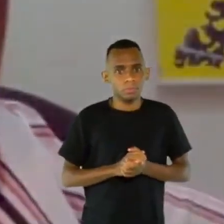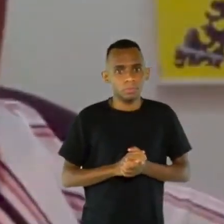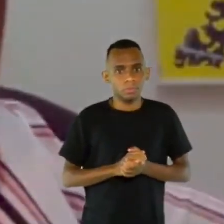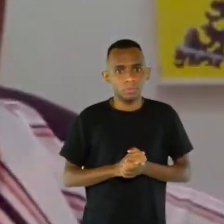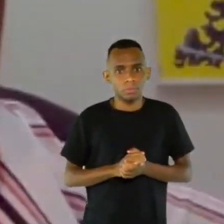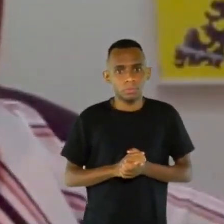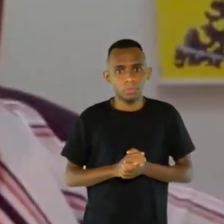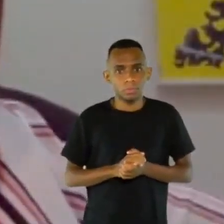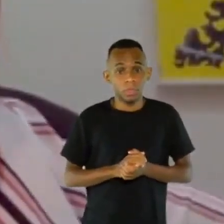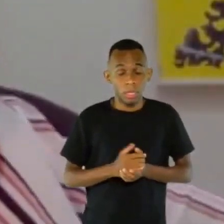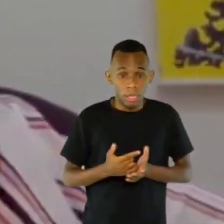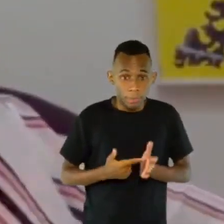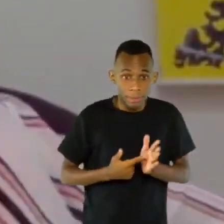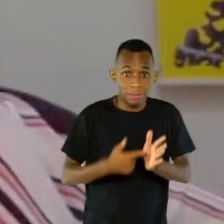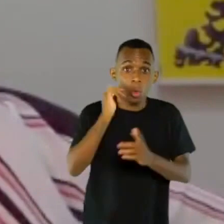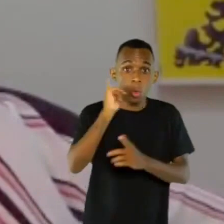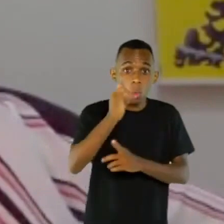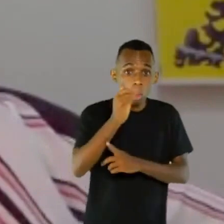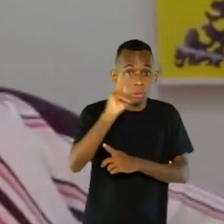conte a sua história,